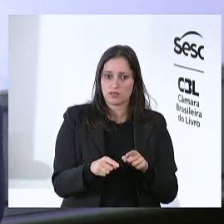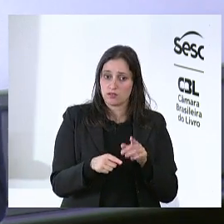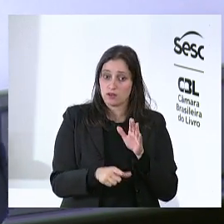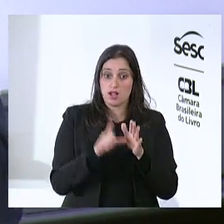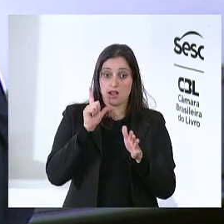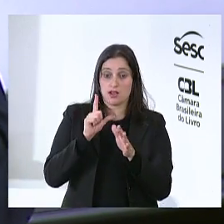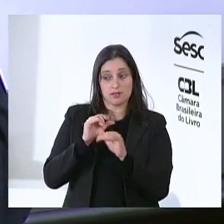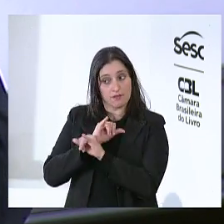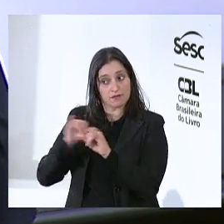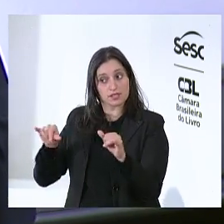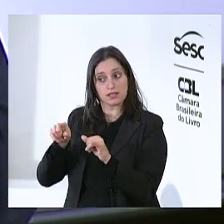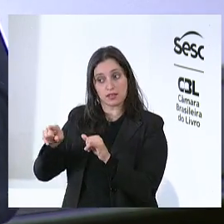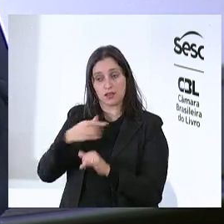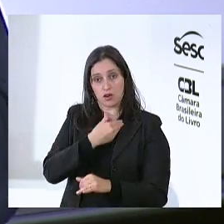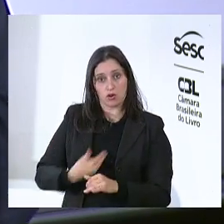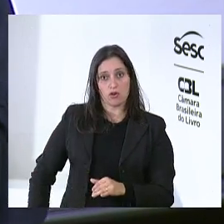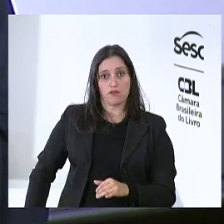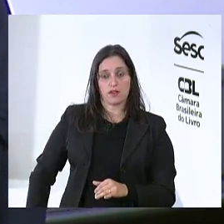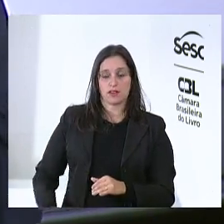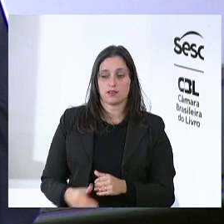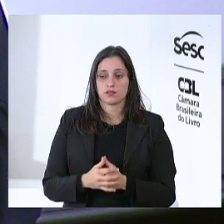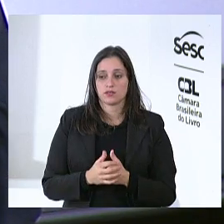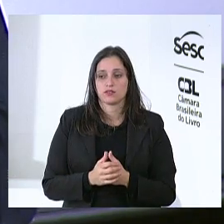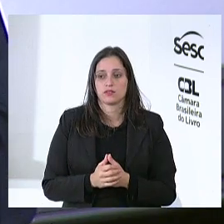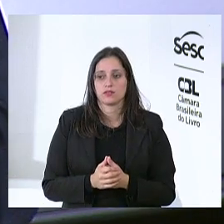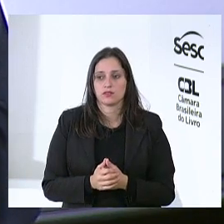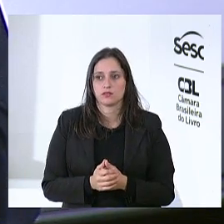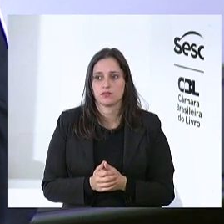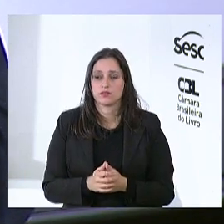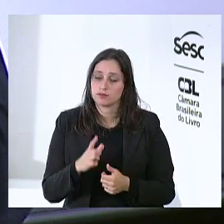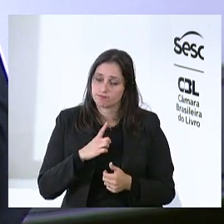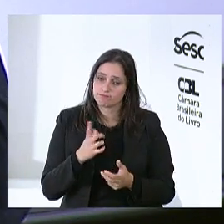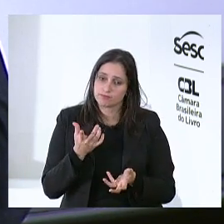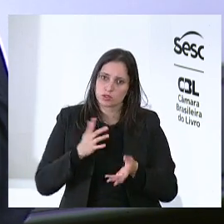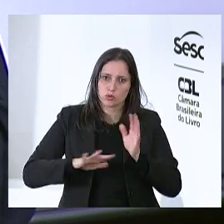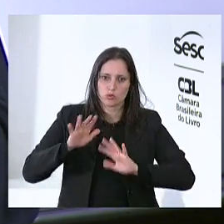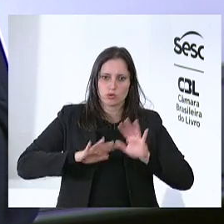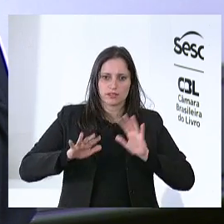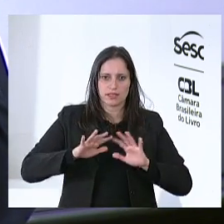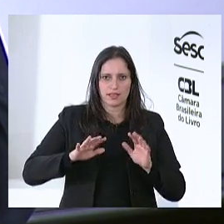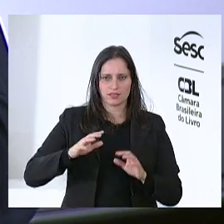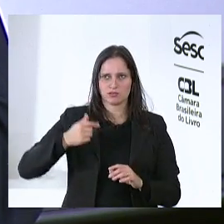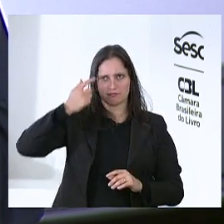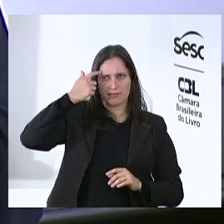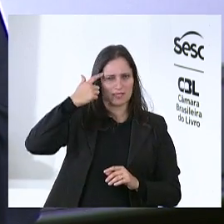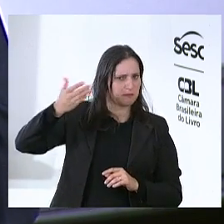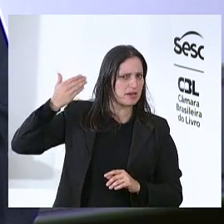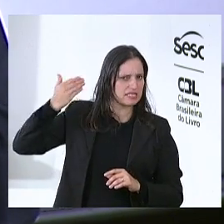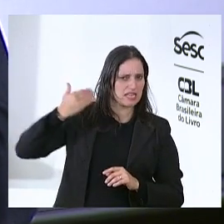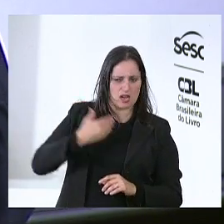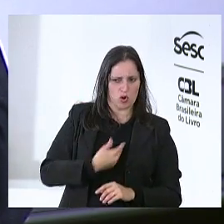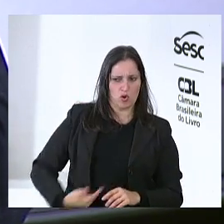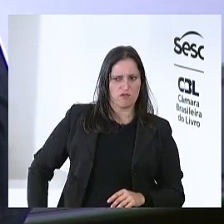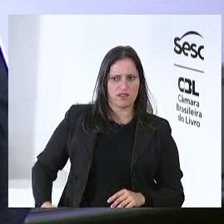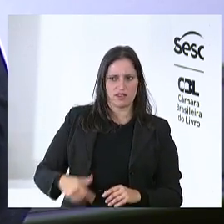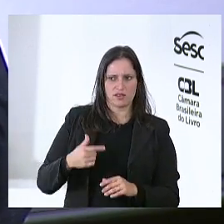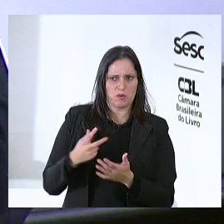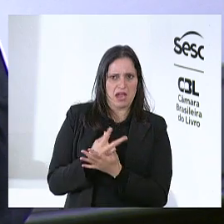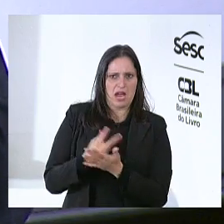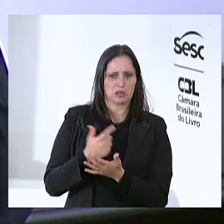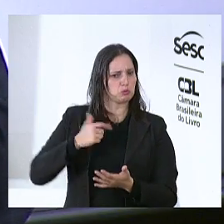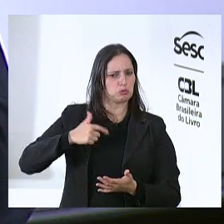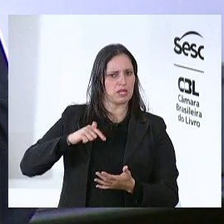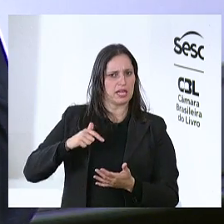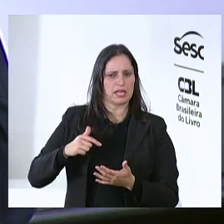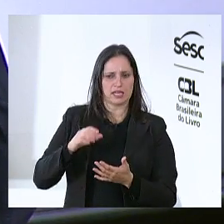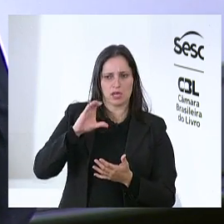isso. O SNI foi... Então, tem que tomar cuidado com isso. Essa ideia de que não havia corrupção é muito complicado. A